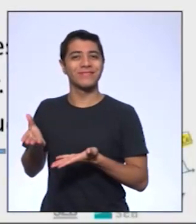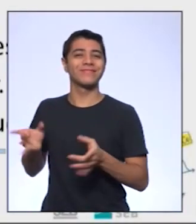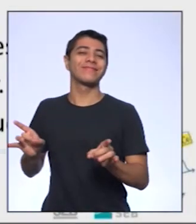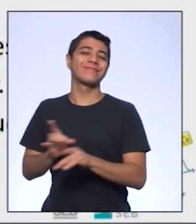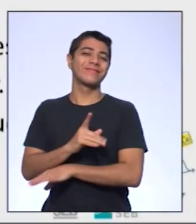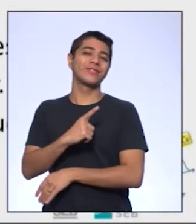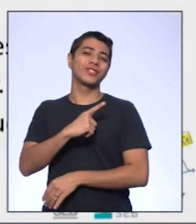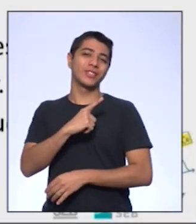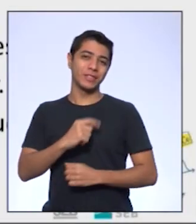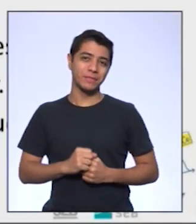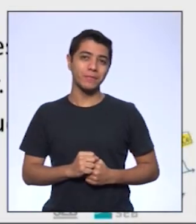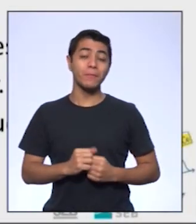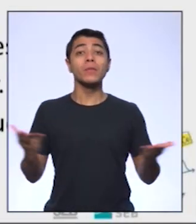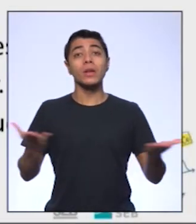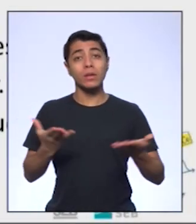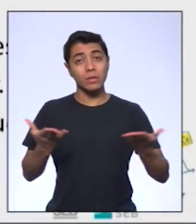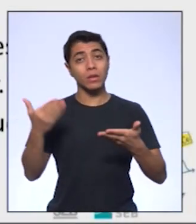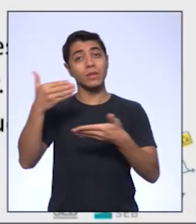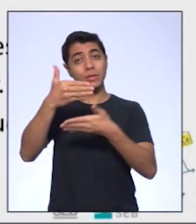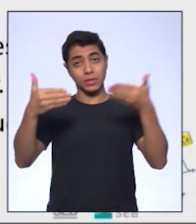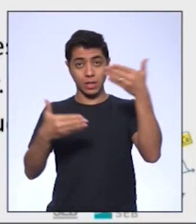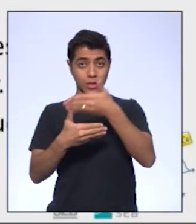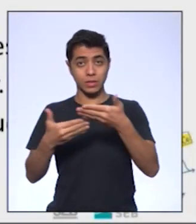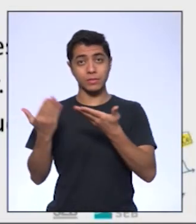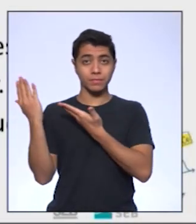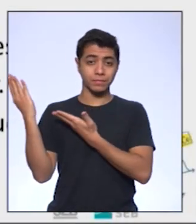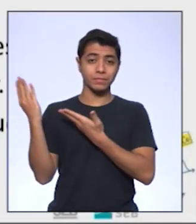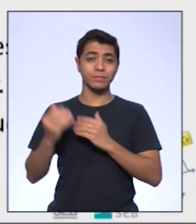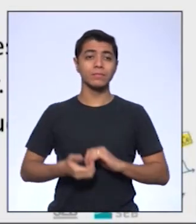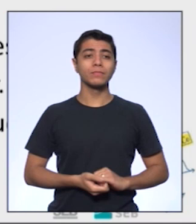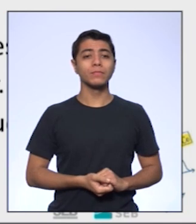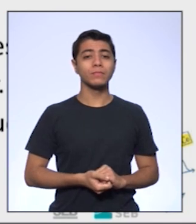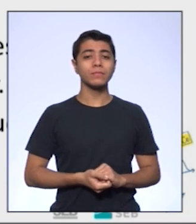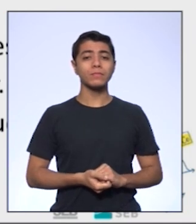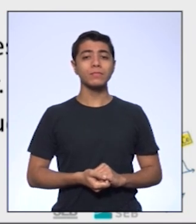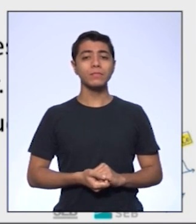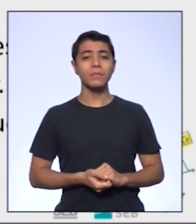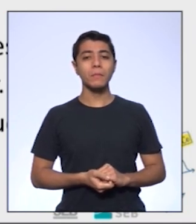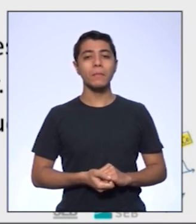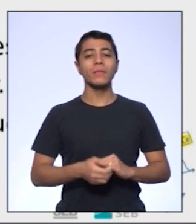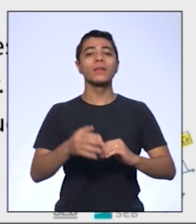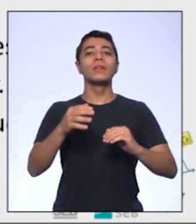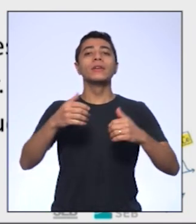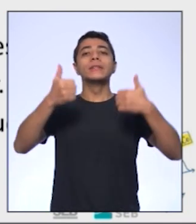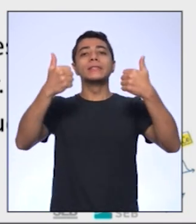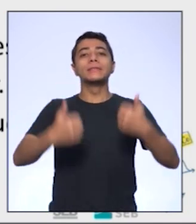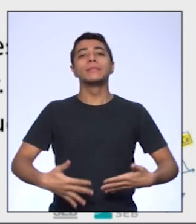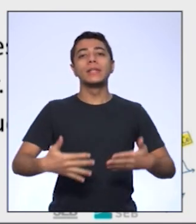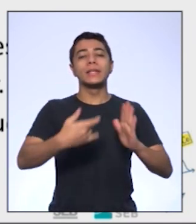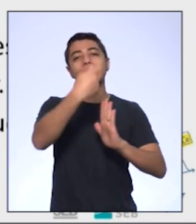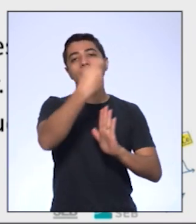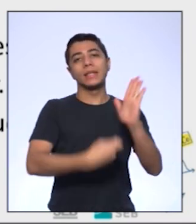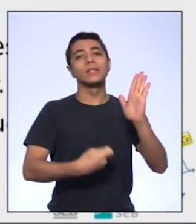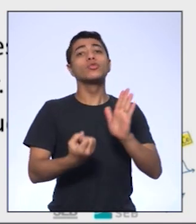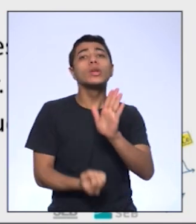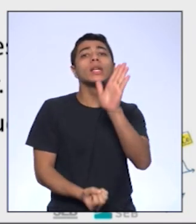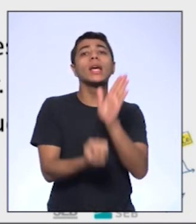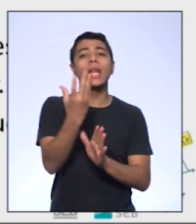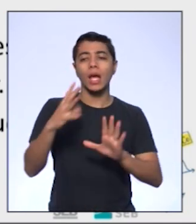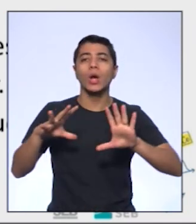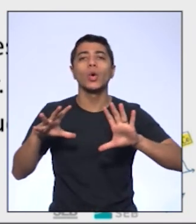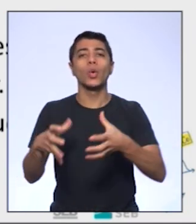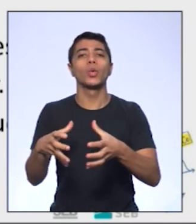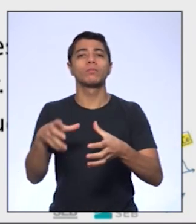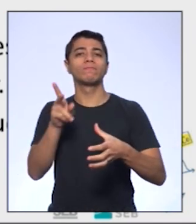1. Mano, o surgimento da categoria mencionada no período em destaque no texto evidencia o